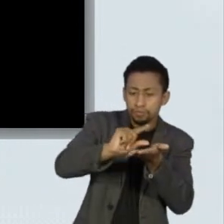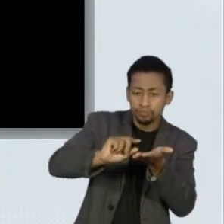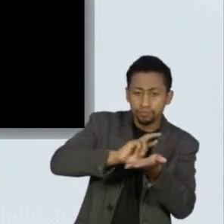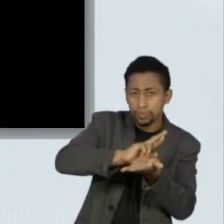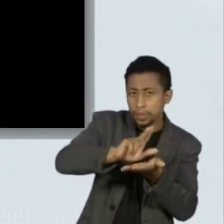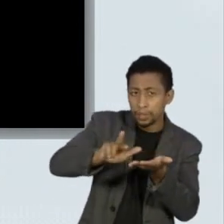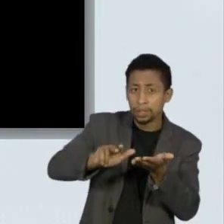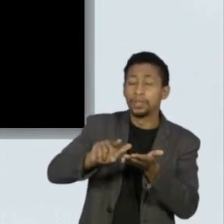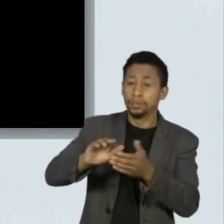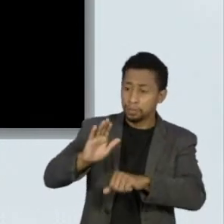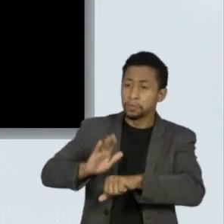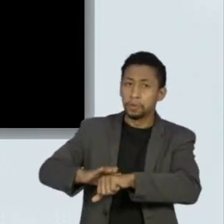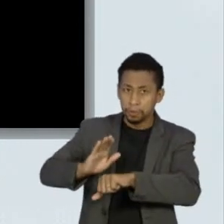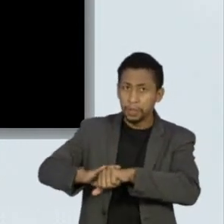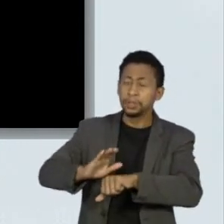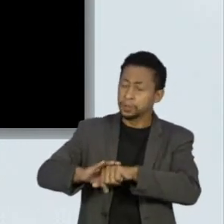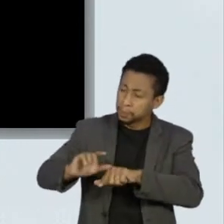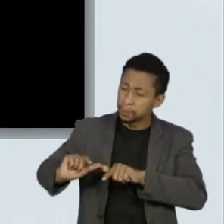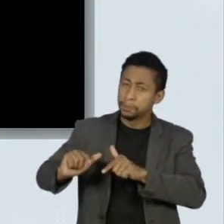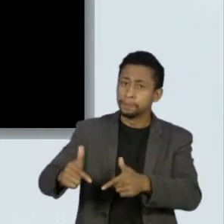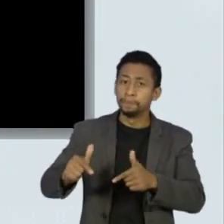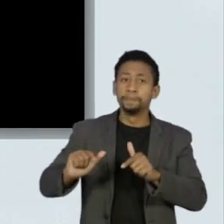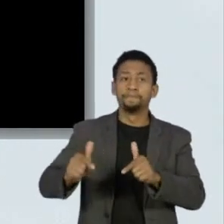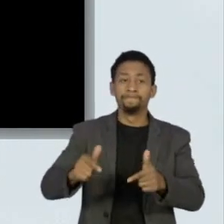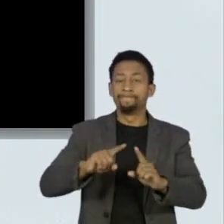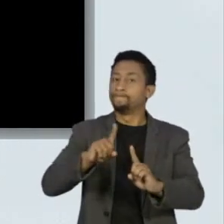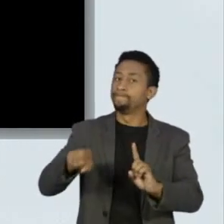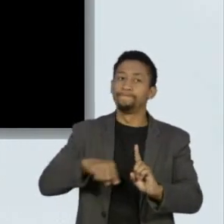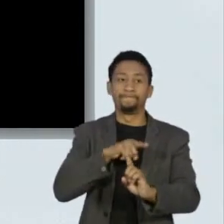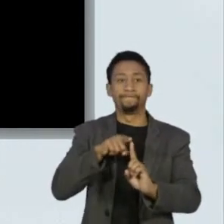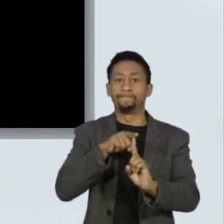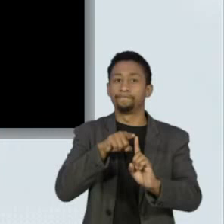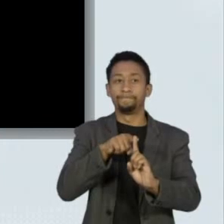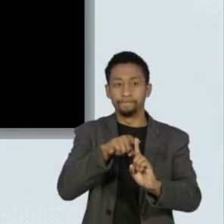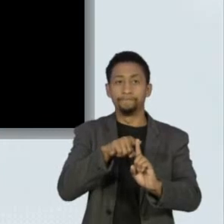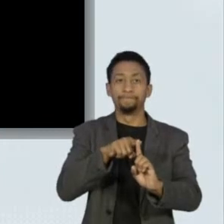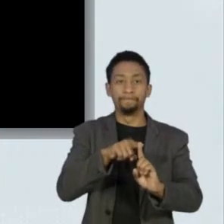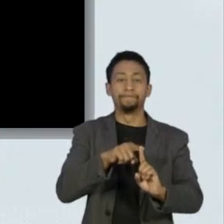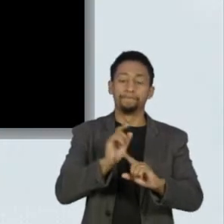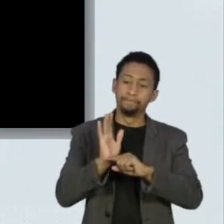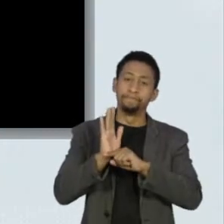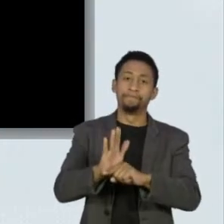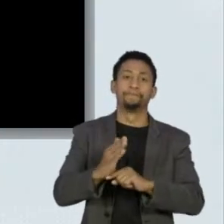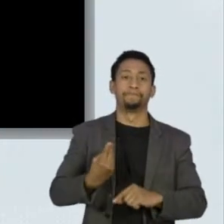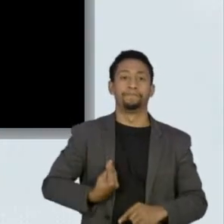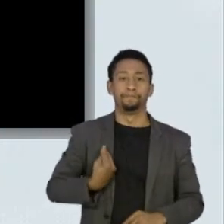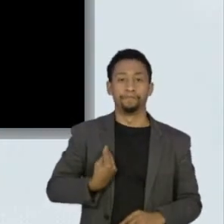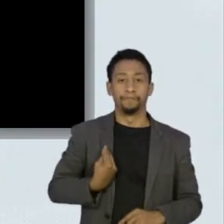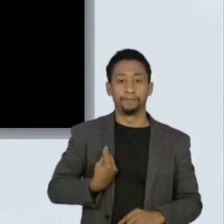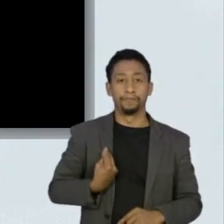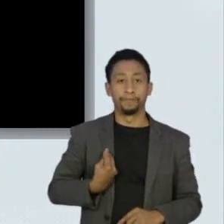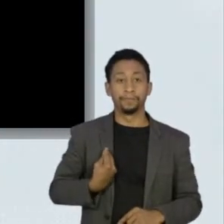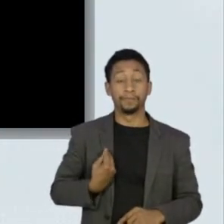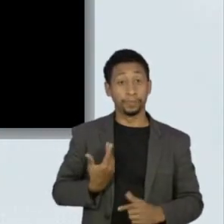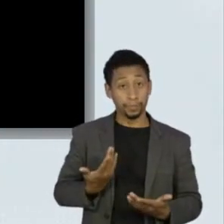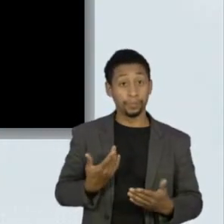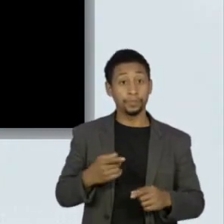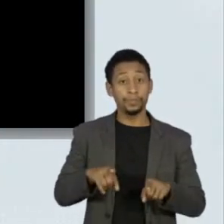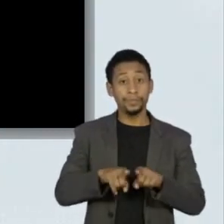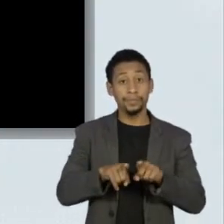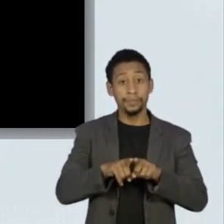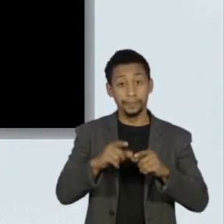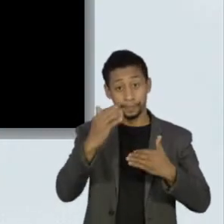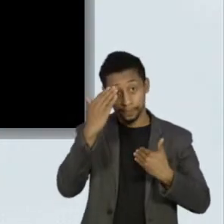estamos trabalhando intensamente nessa nossa missão de servir a vida. Também eu quero agradecer